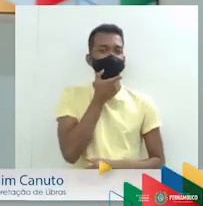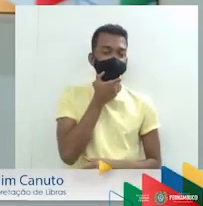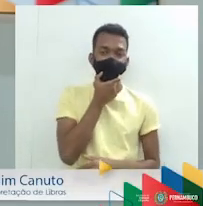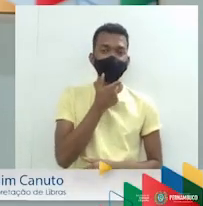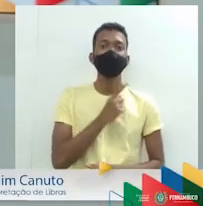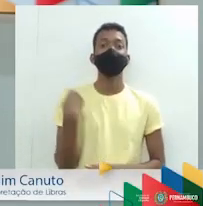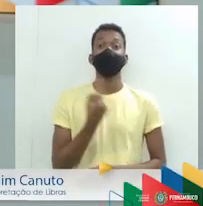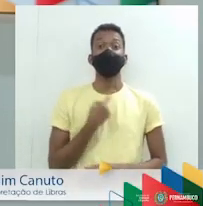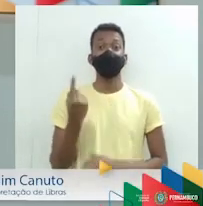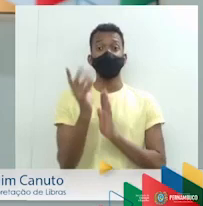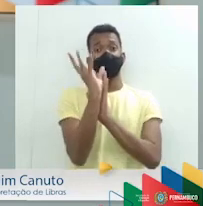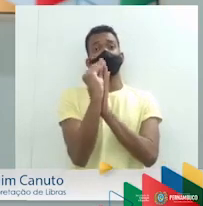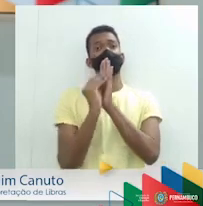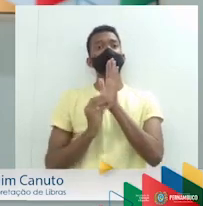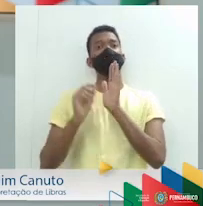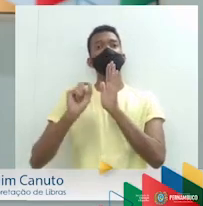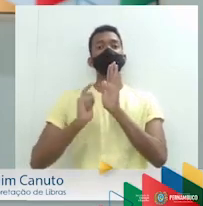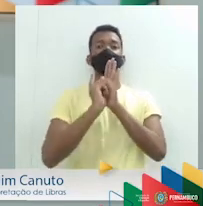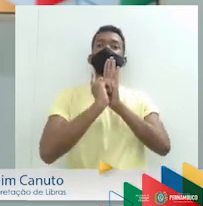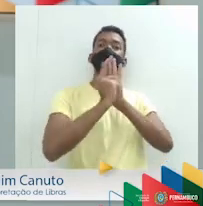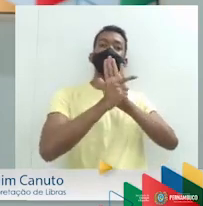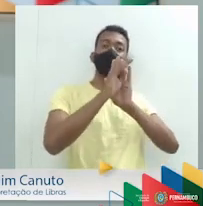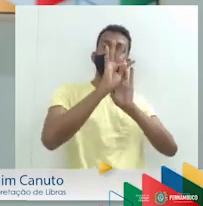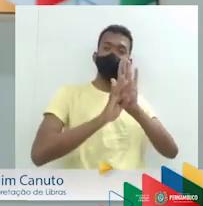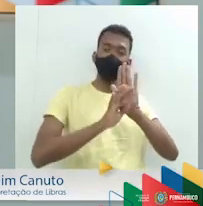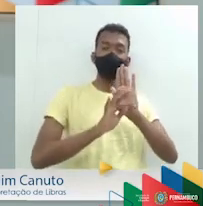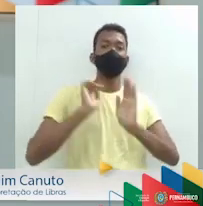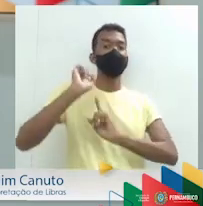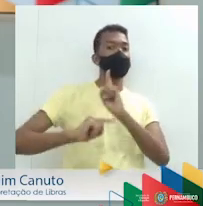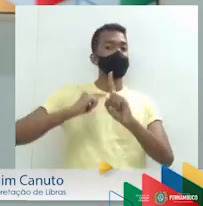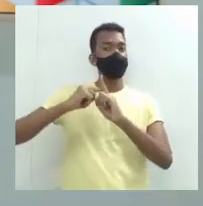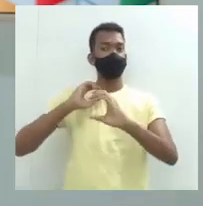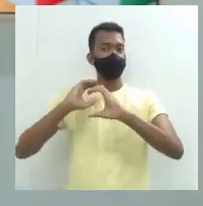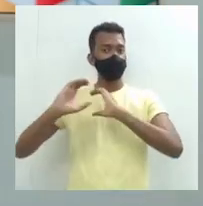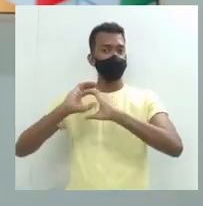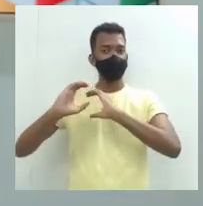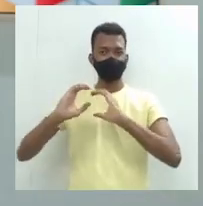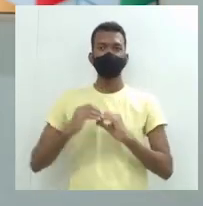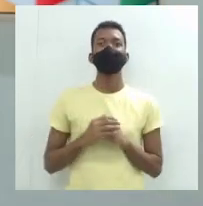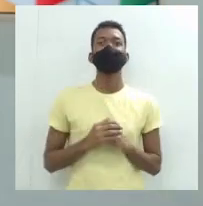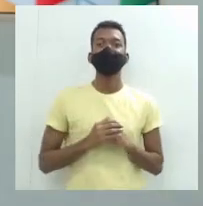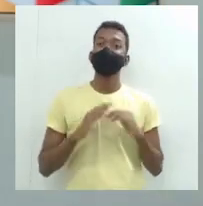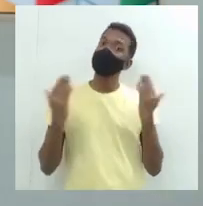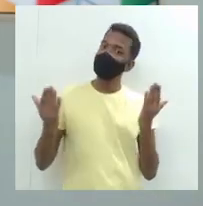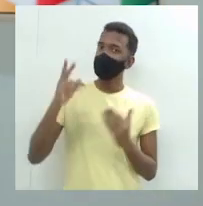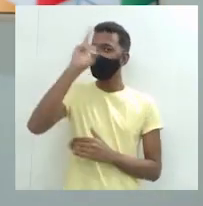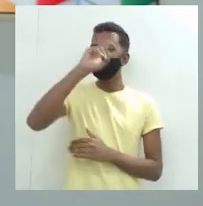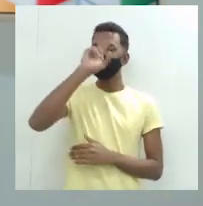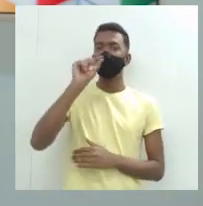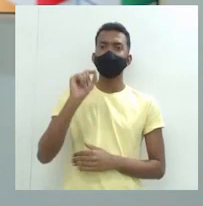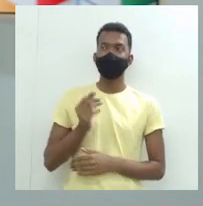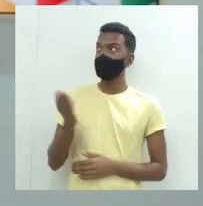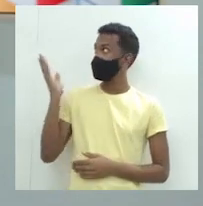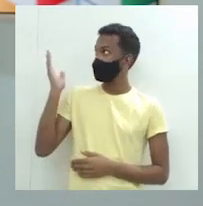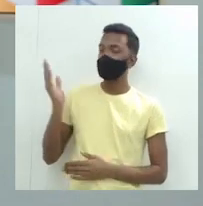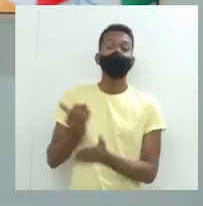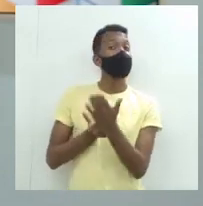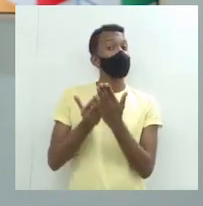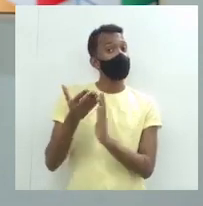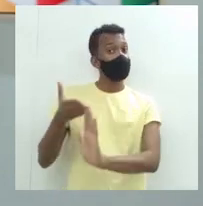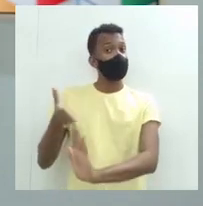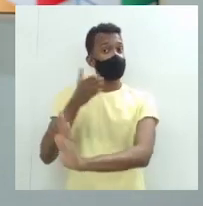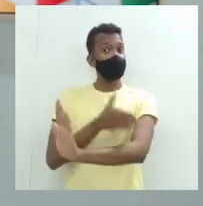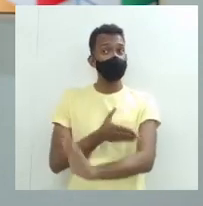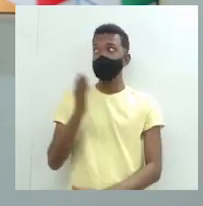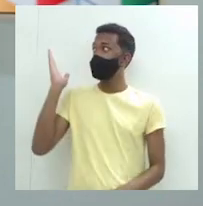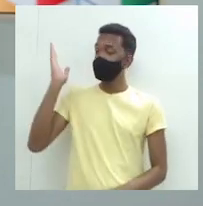nosso conteúdo são gêneros textuais e comunicação. Lembrando que, antes de começar,